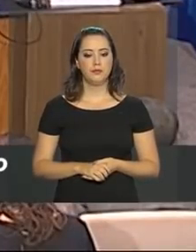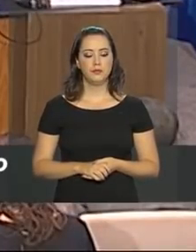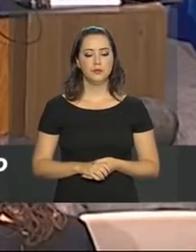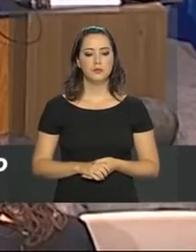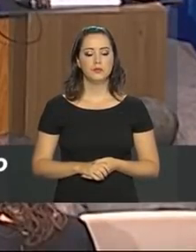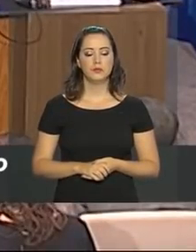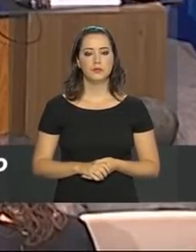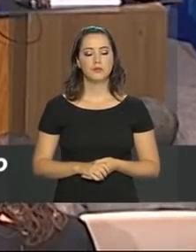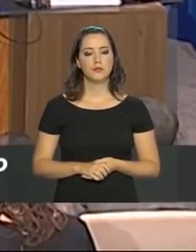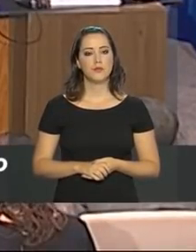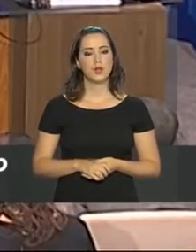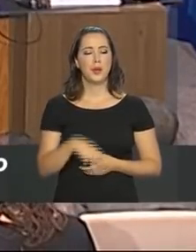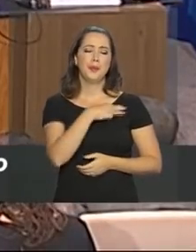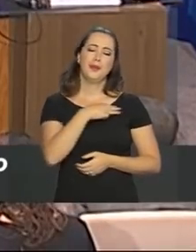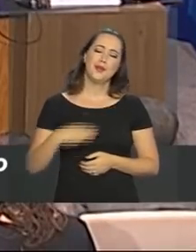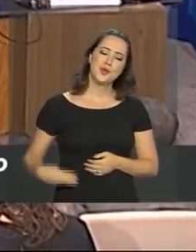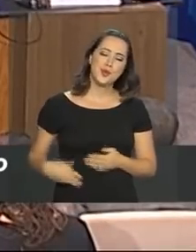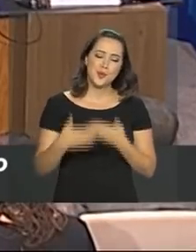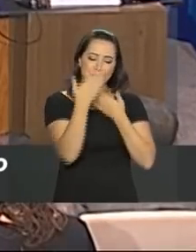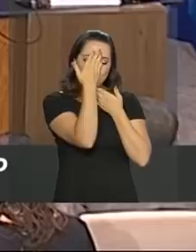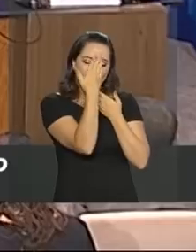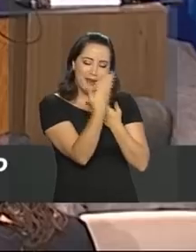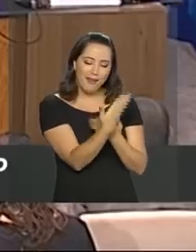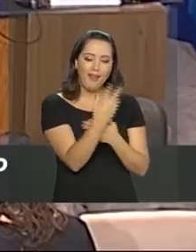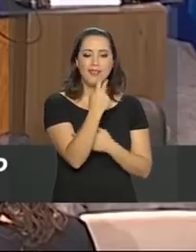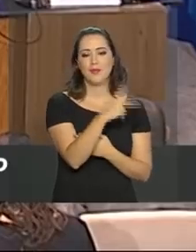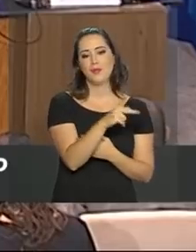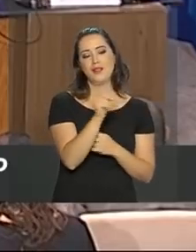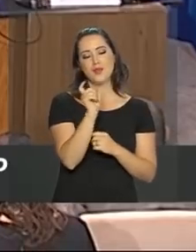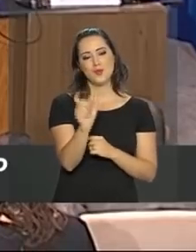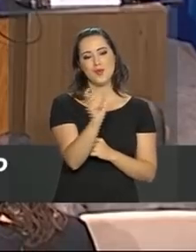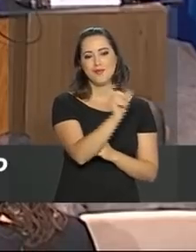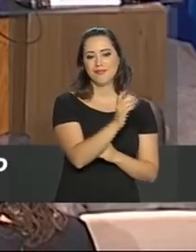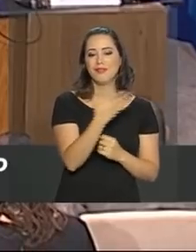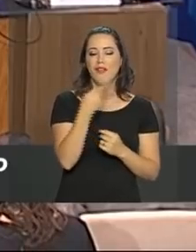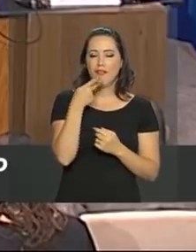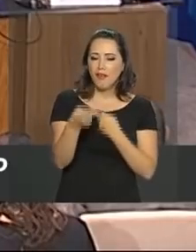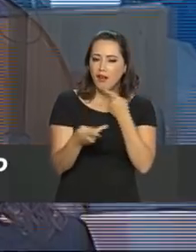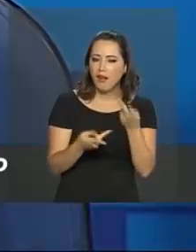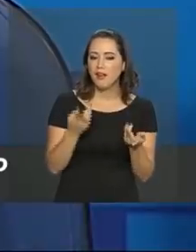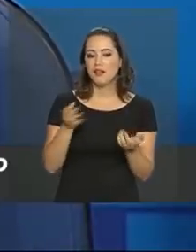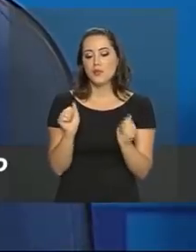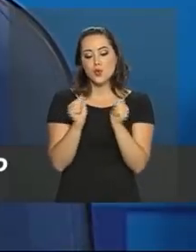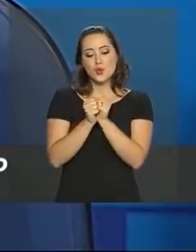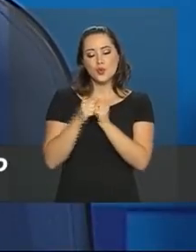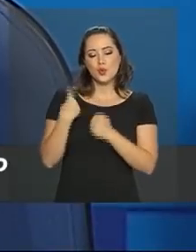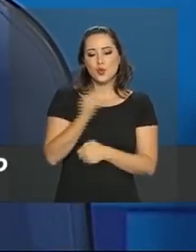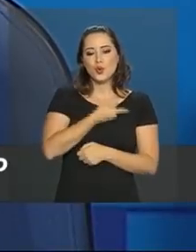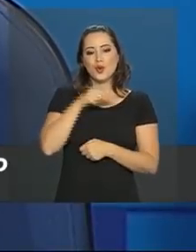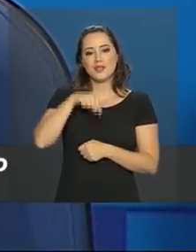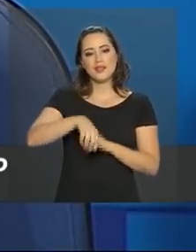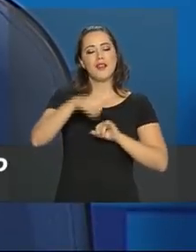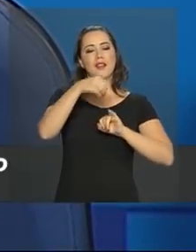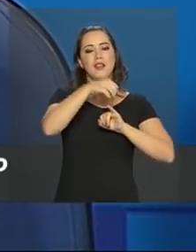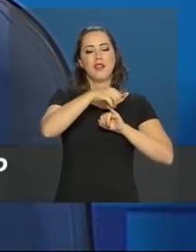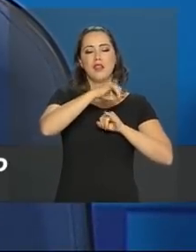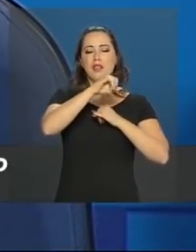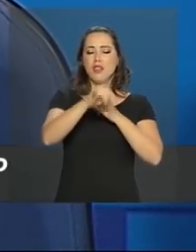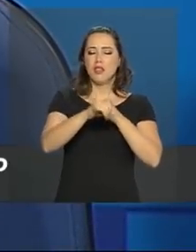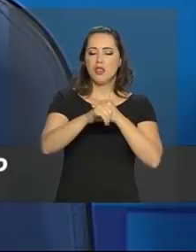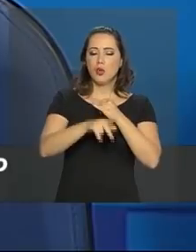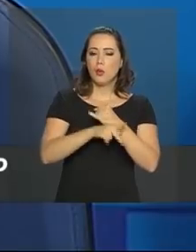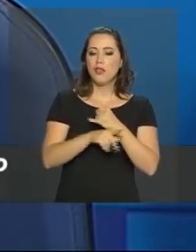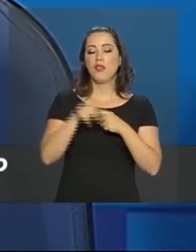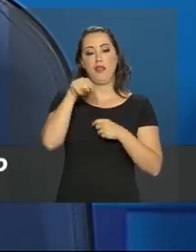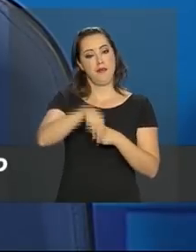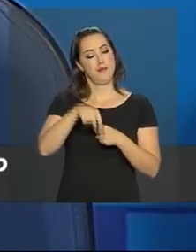nisso muito obrigada por suas palavras muito obrigada por estar conosco aquino e mep na casa do enem na nossa casa